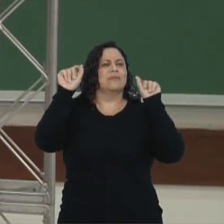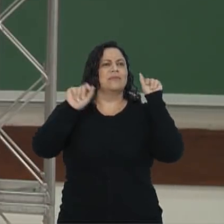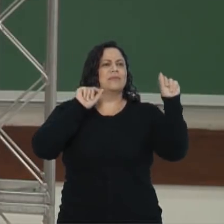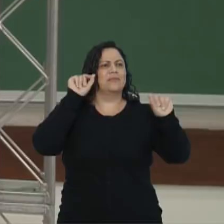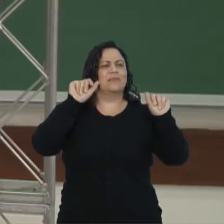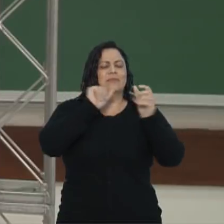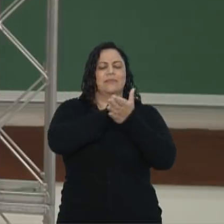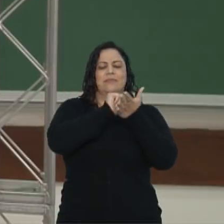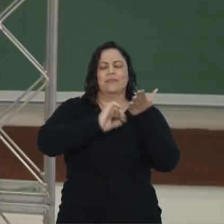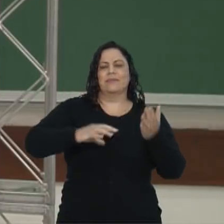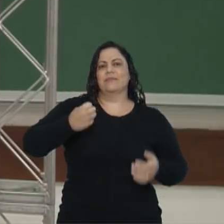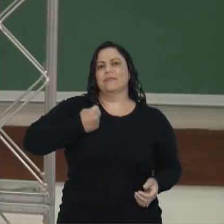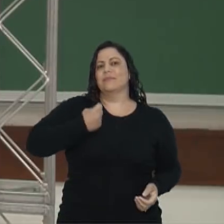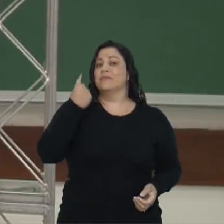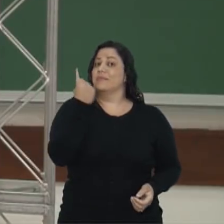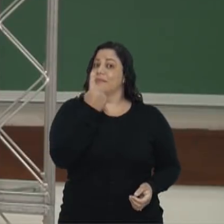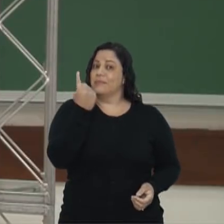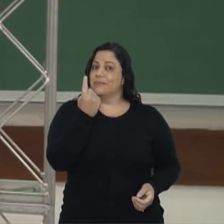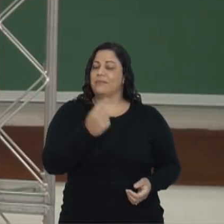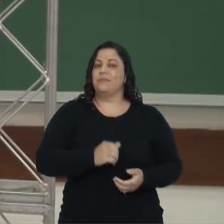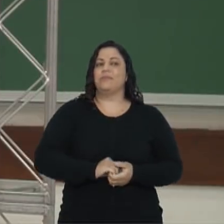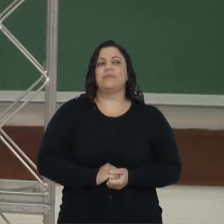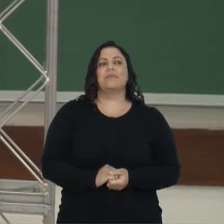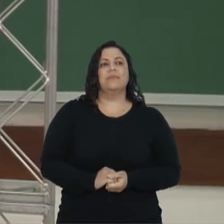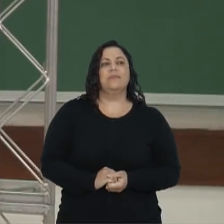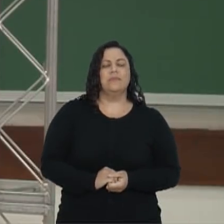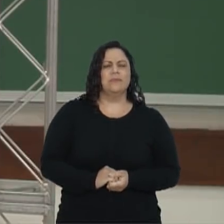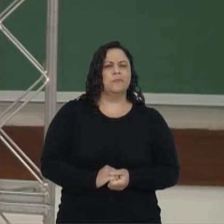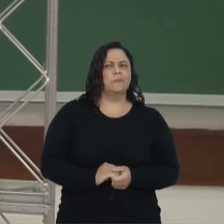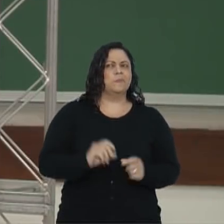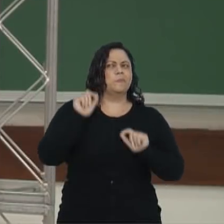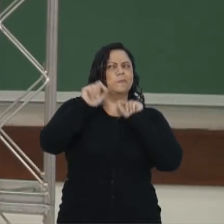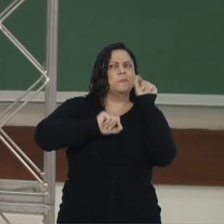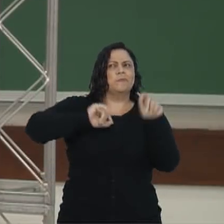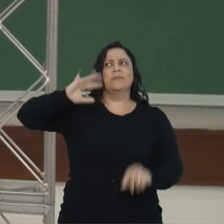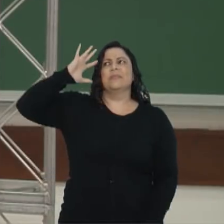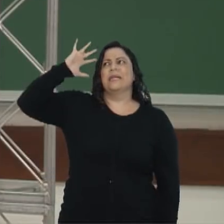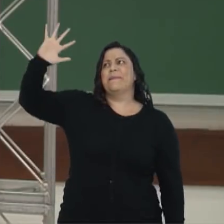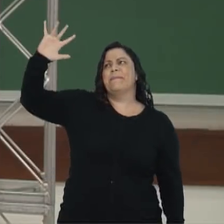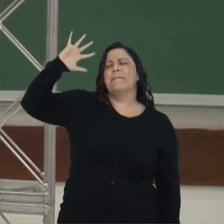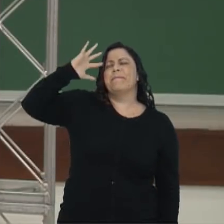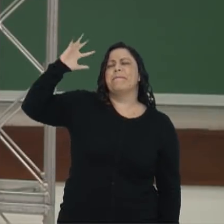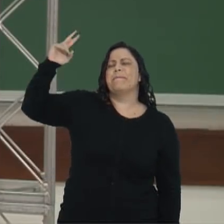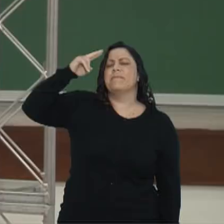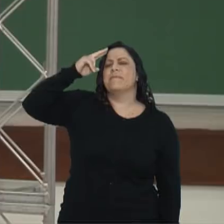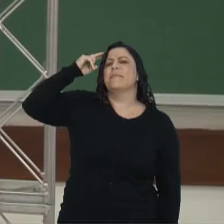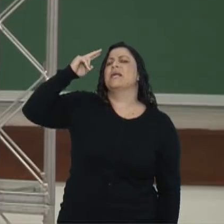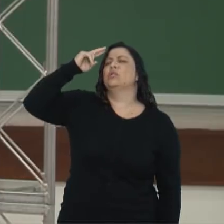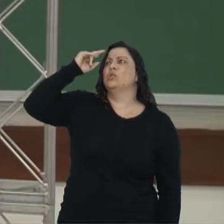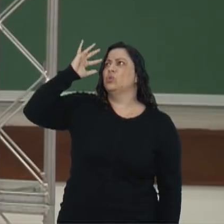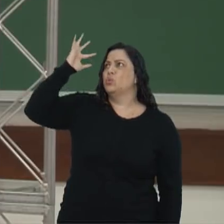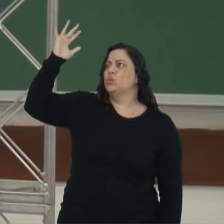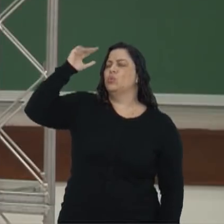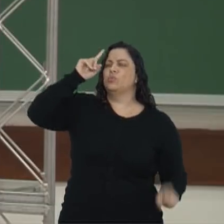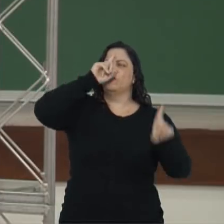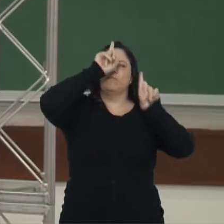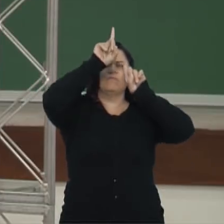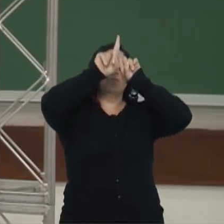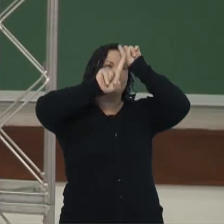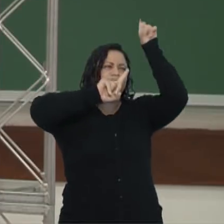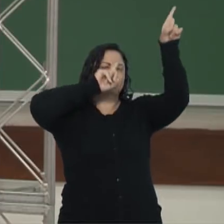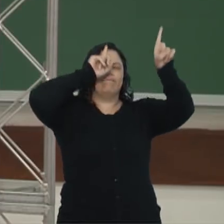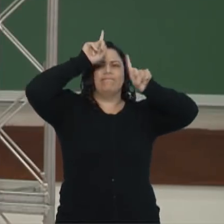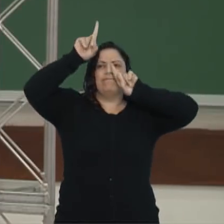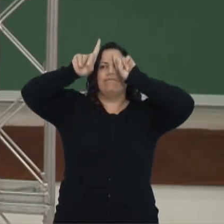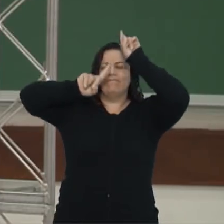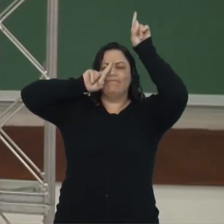Exercício 1. Então, a discussão vai estar relacionada a isso. Imaginação lembra o que para você? Lembra criatividade. Uma